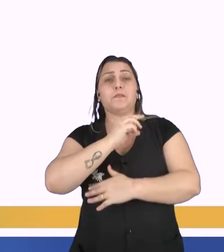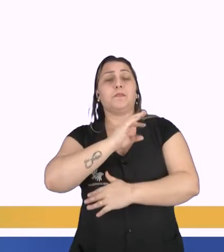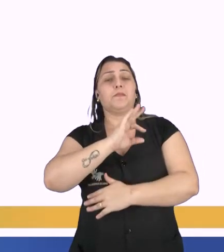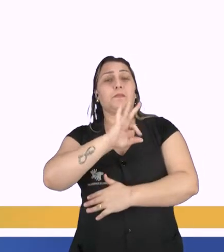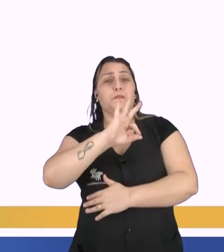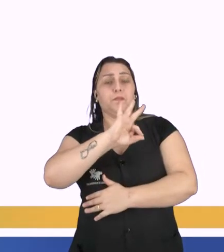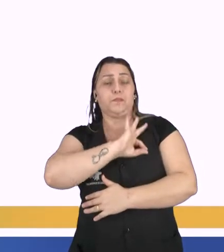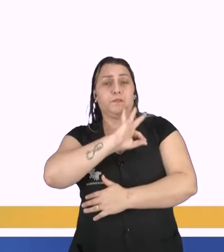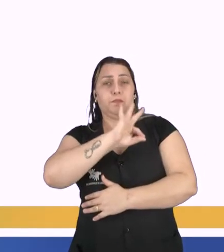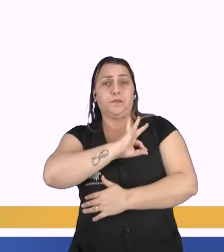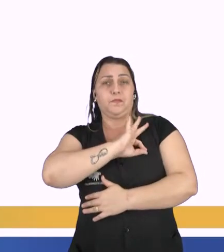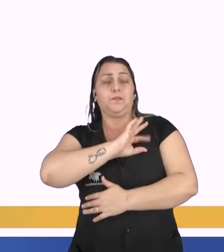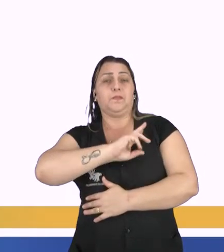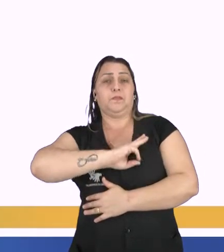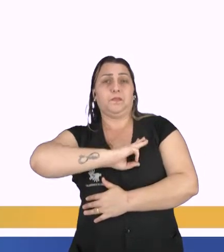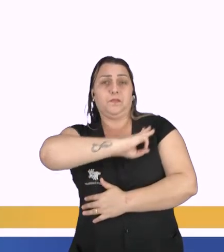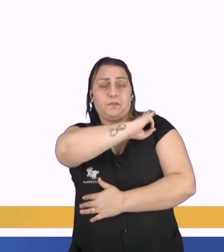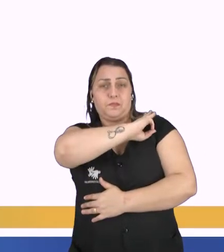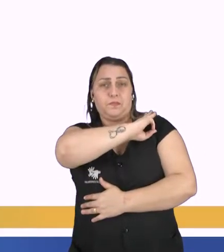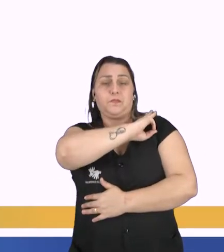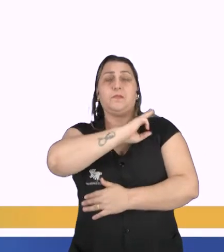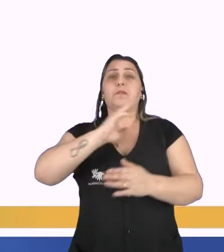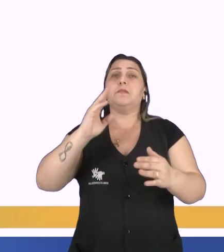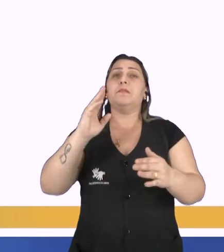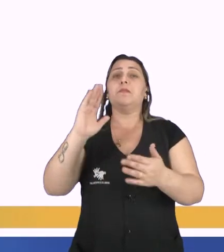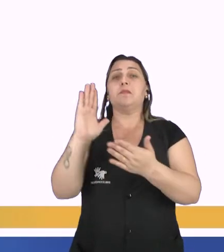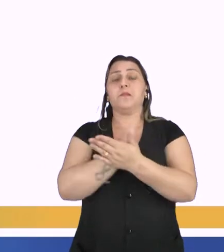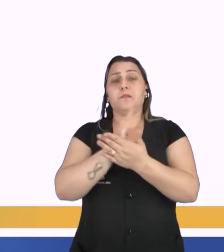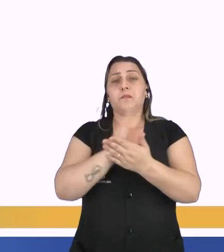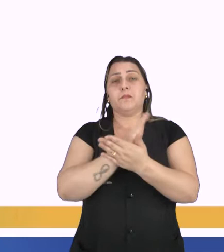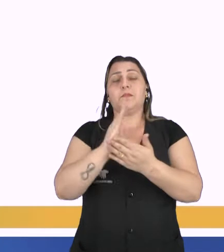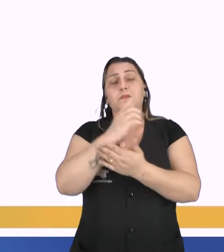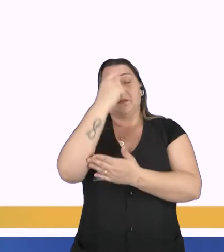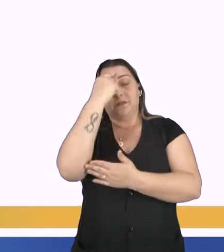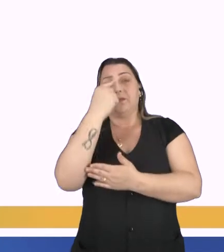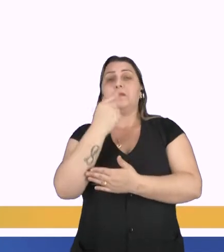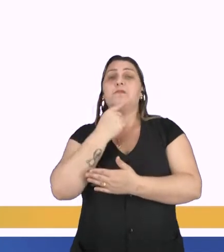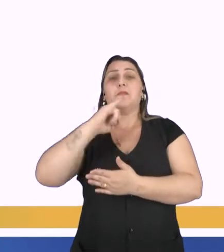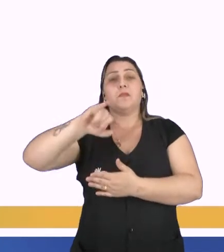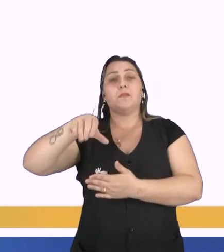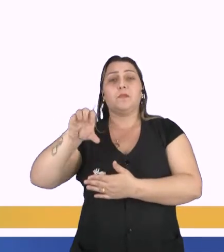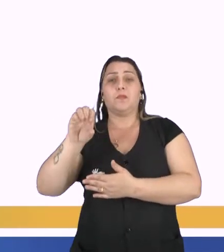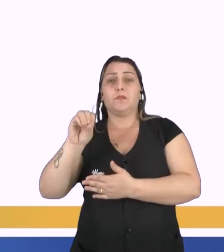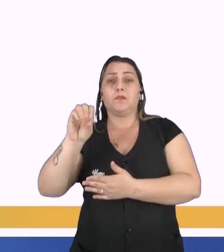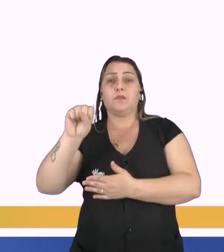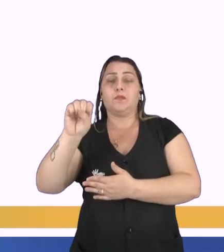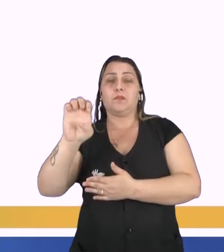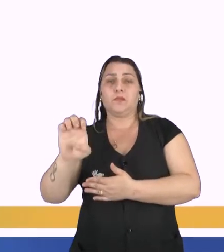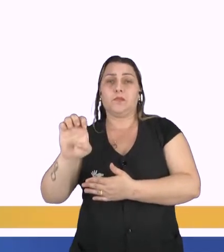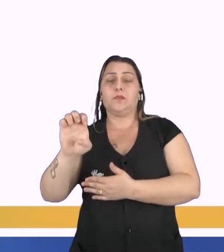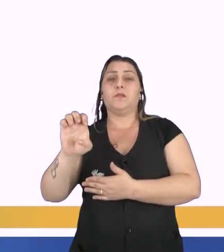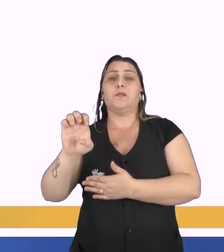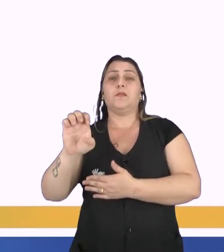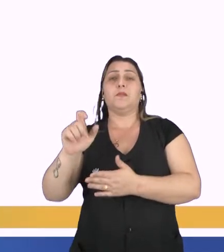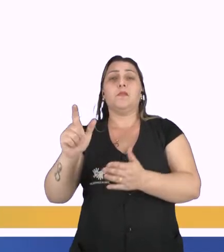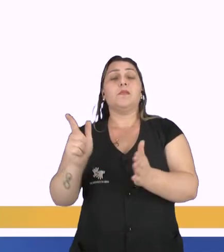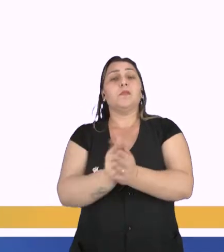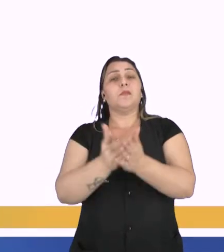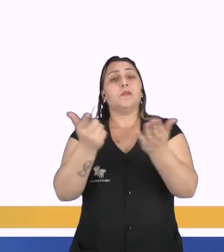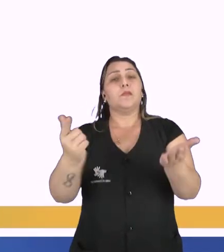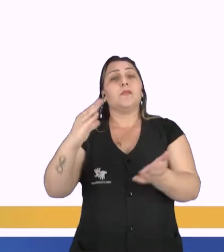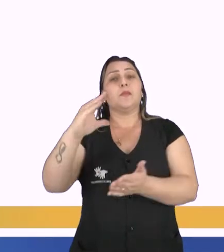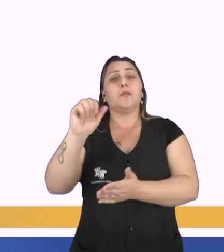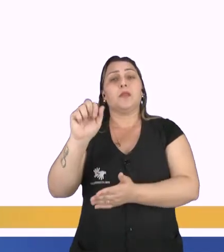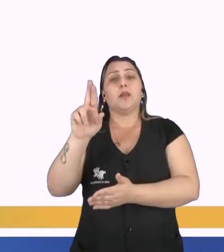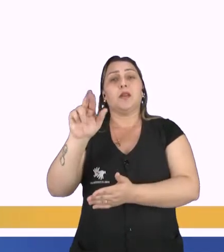militares conservadores, e aí a gente tem algumas figuras de destaque, como José Bonifácio, né, e o jornal Caramuru, né,